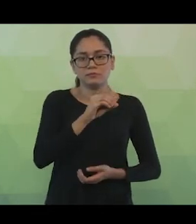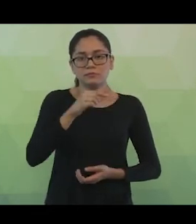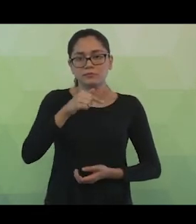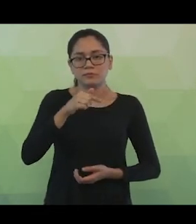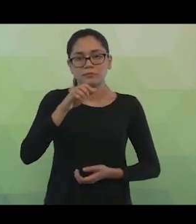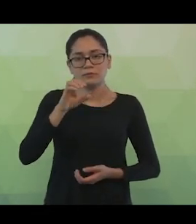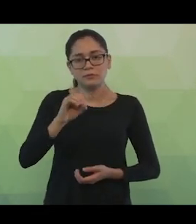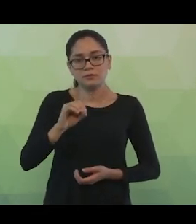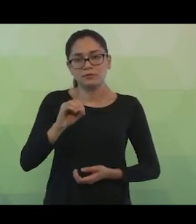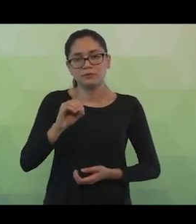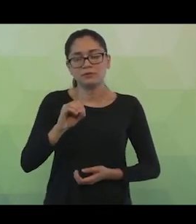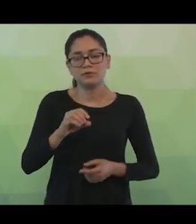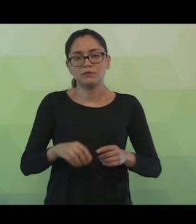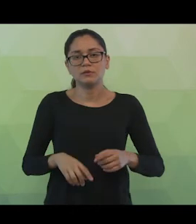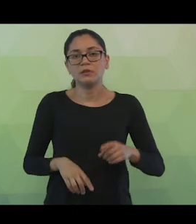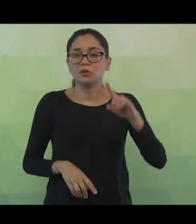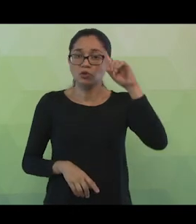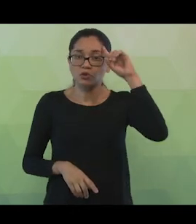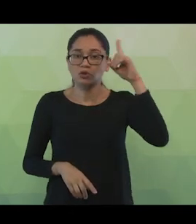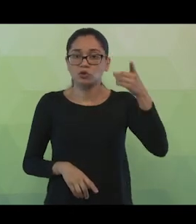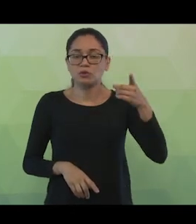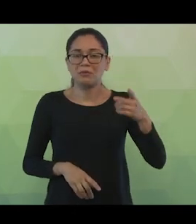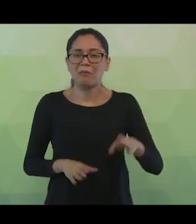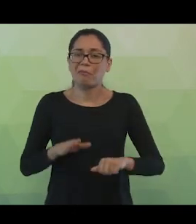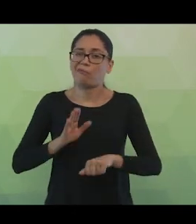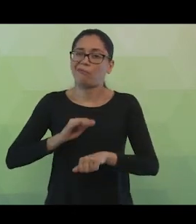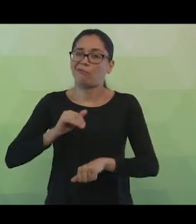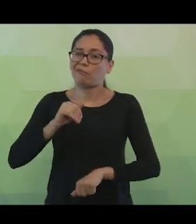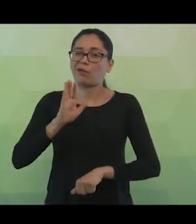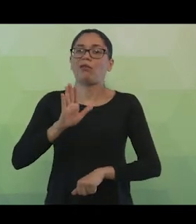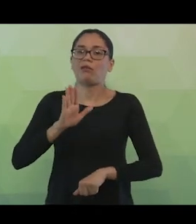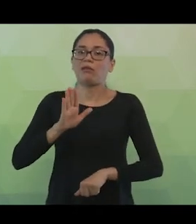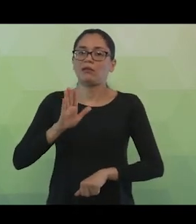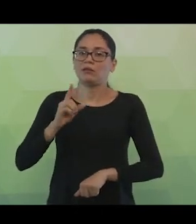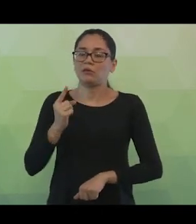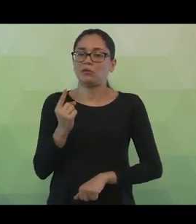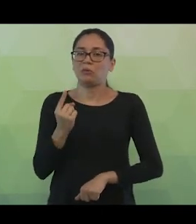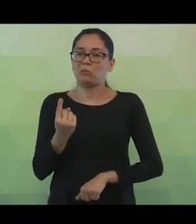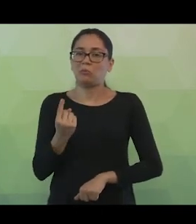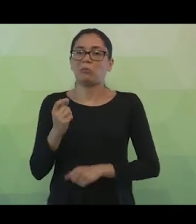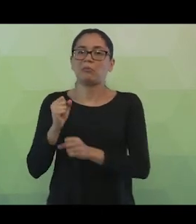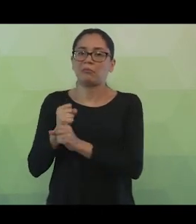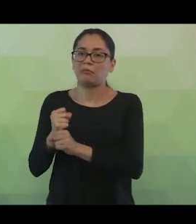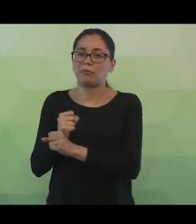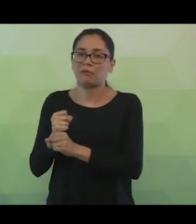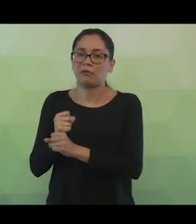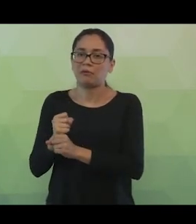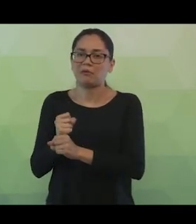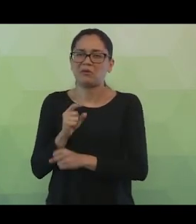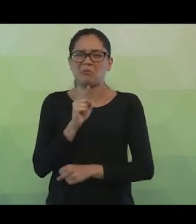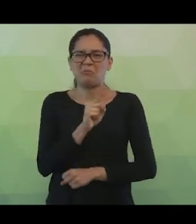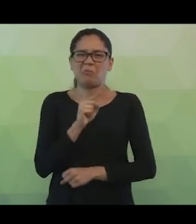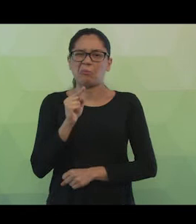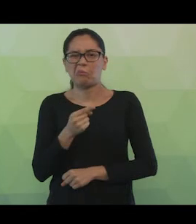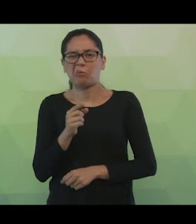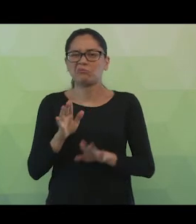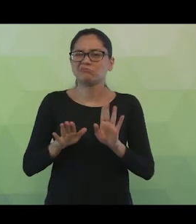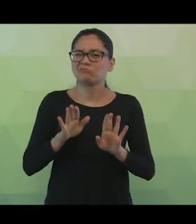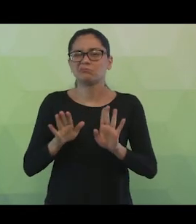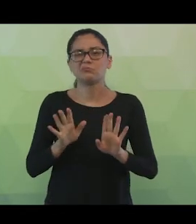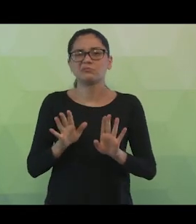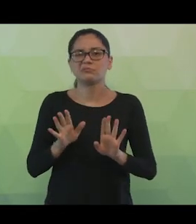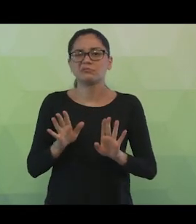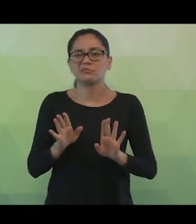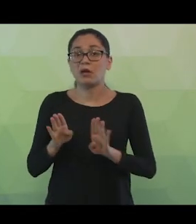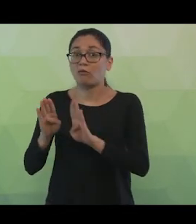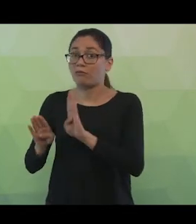370 dias, que vai dar mais que um ano, vai dar um ano e alguma coisa, um ponto alguma coisa. Então, essa variável é